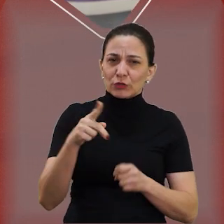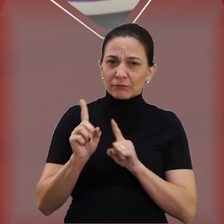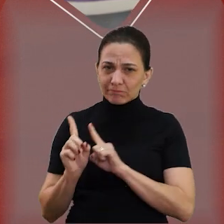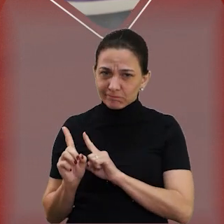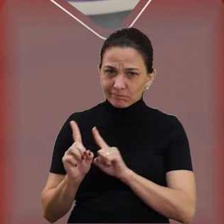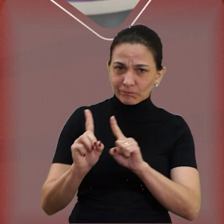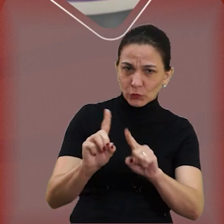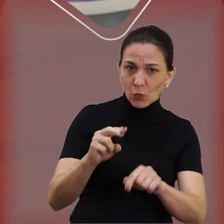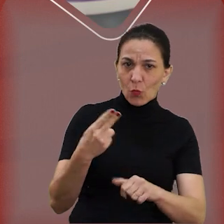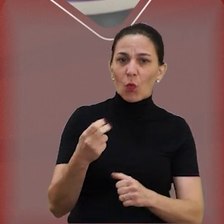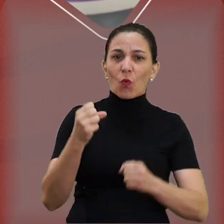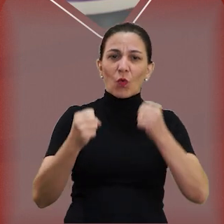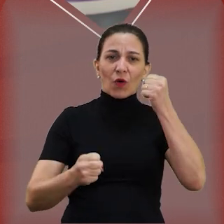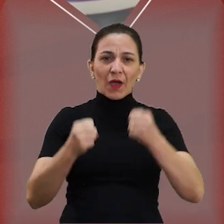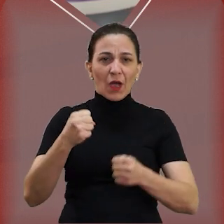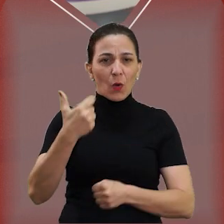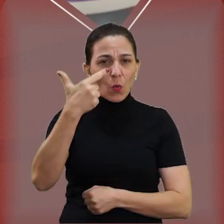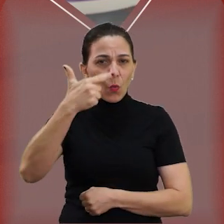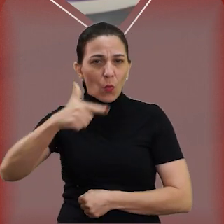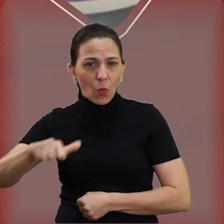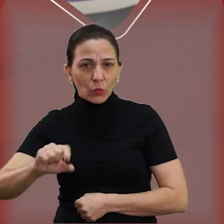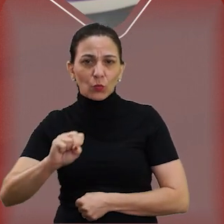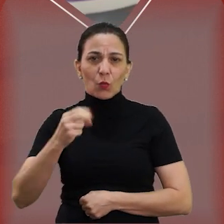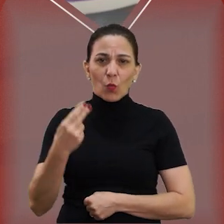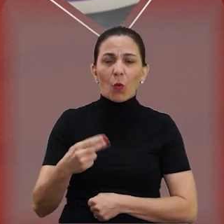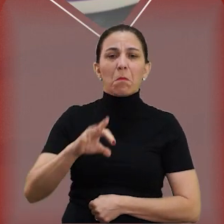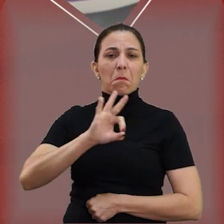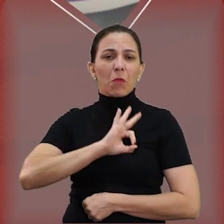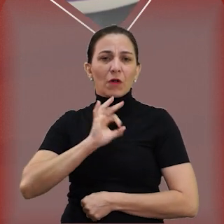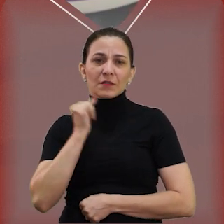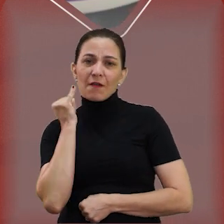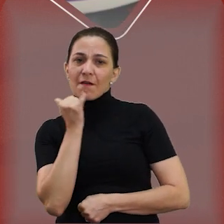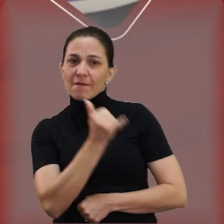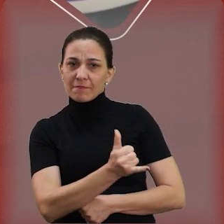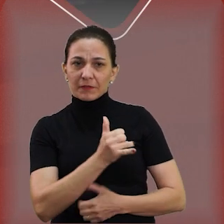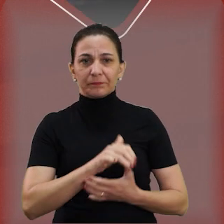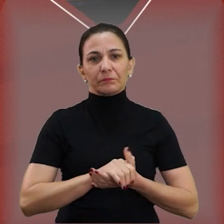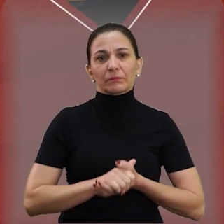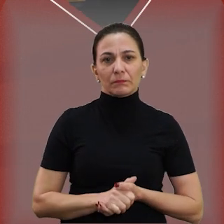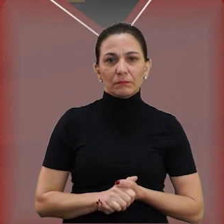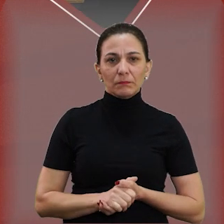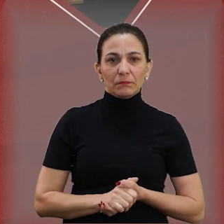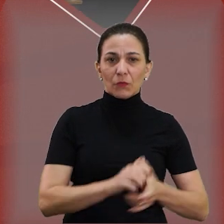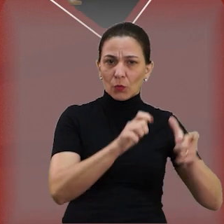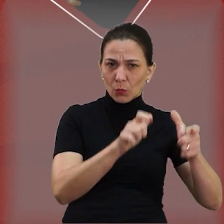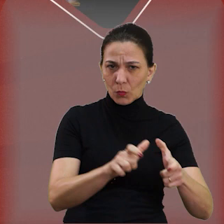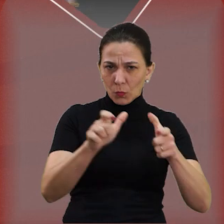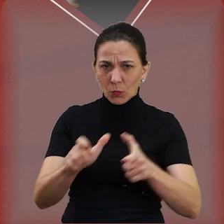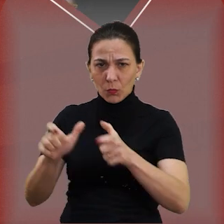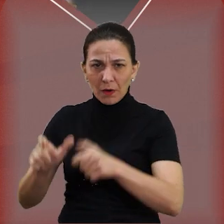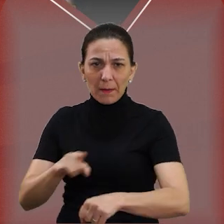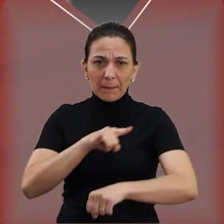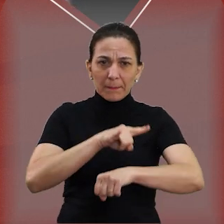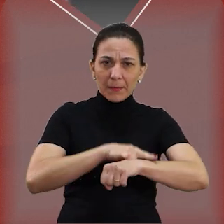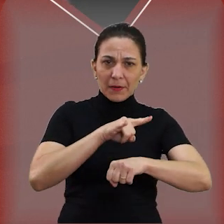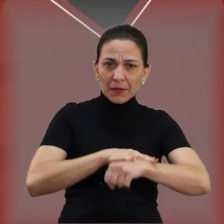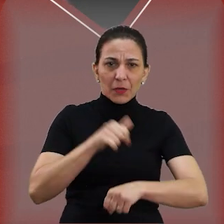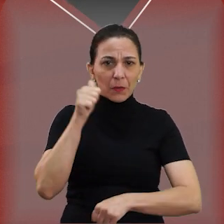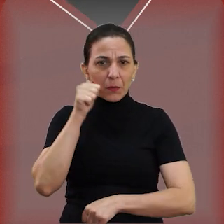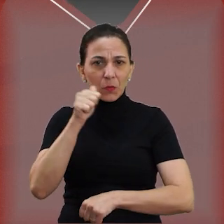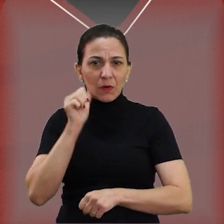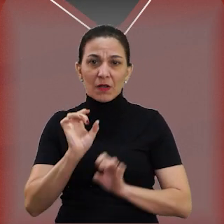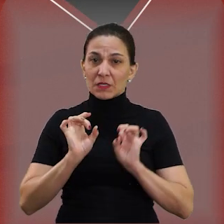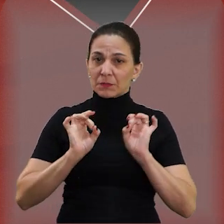carro outro meio de transporte ou comunicação à polícia os estabelecimentos deverão aixar